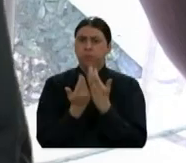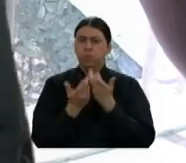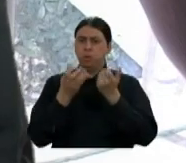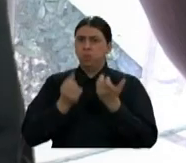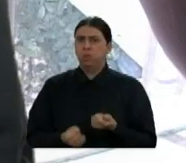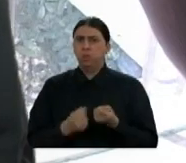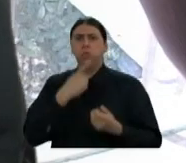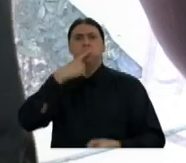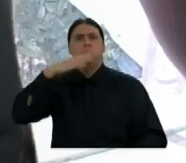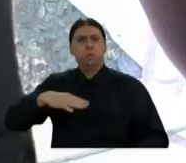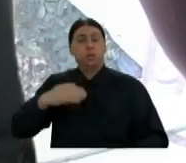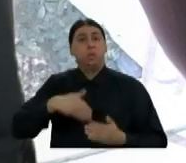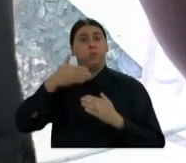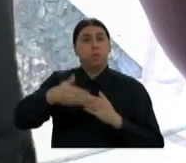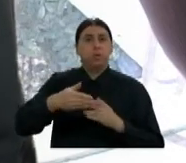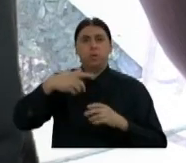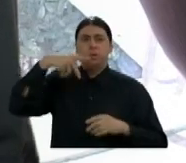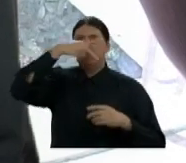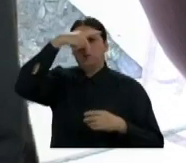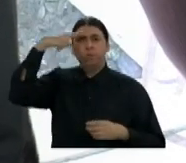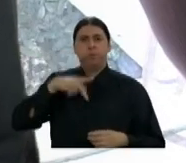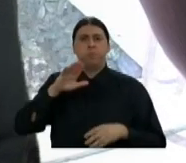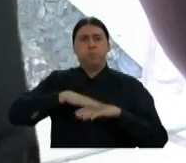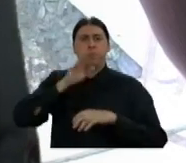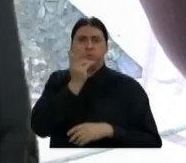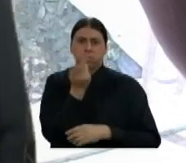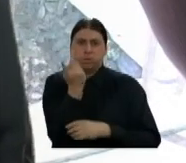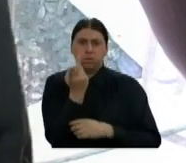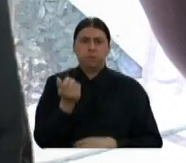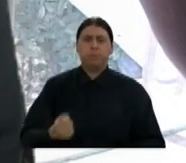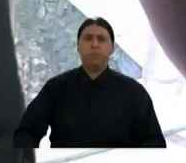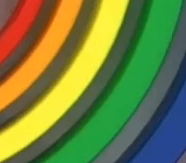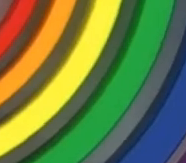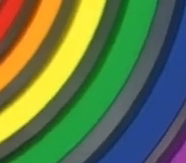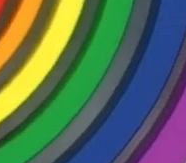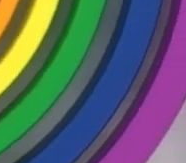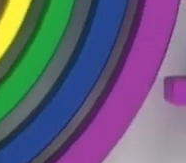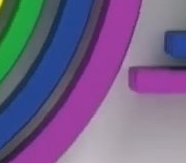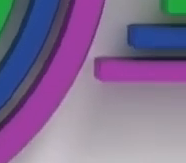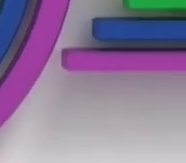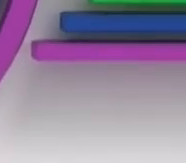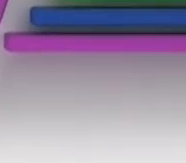famílias que adotaram crianças fora dos perfis mais procurados